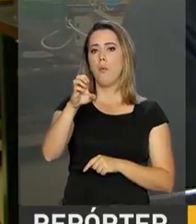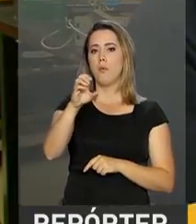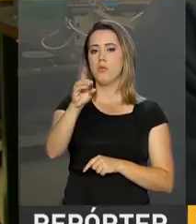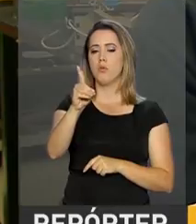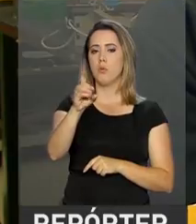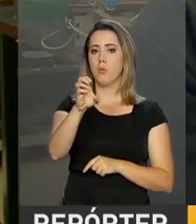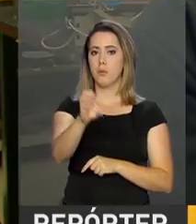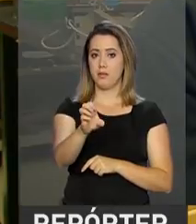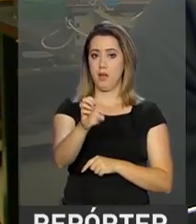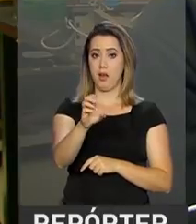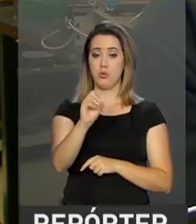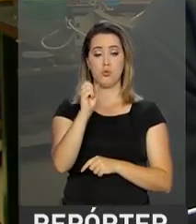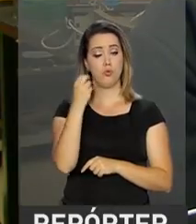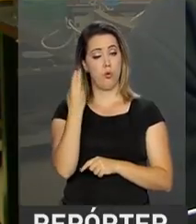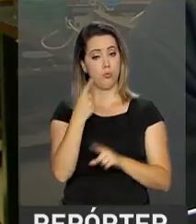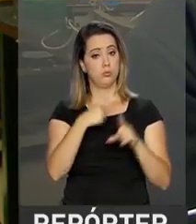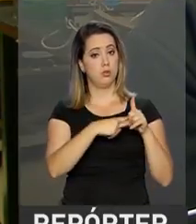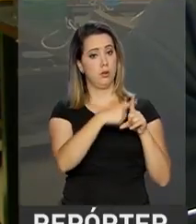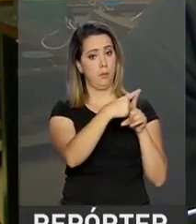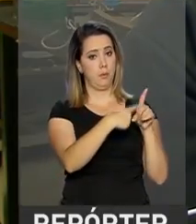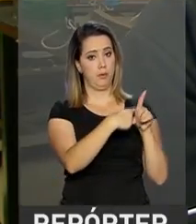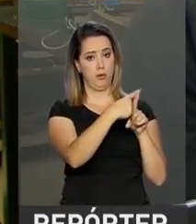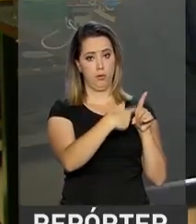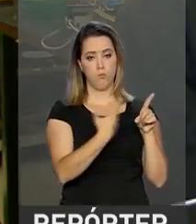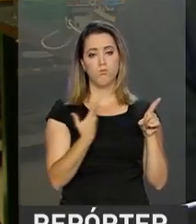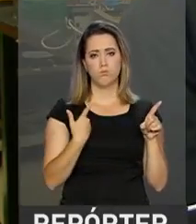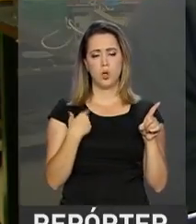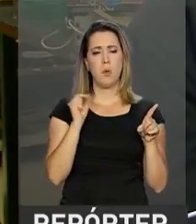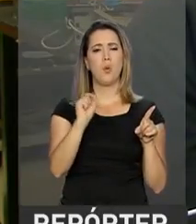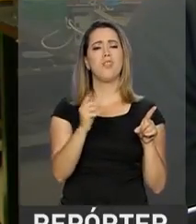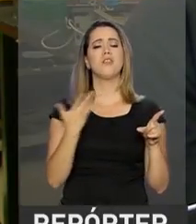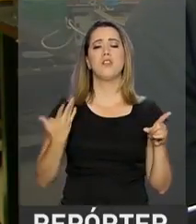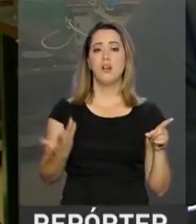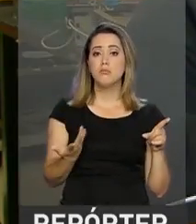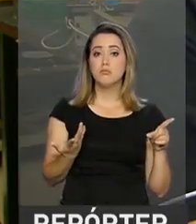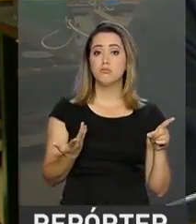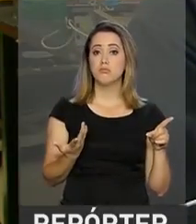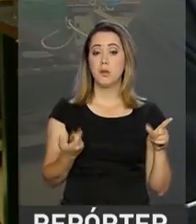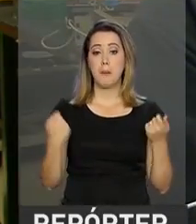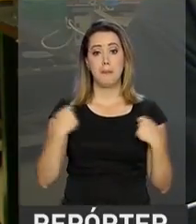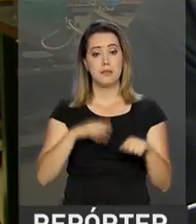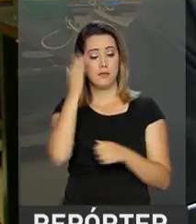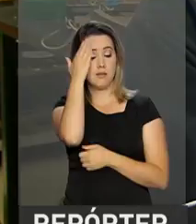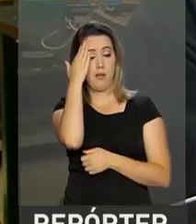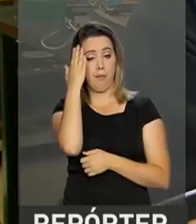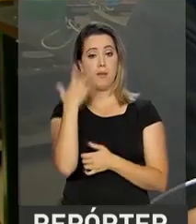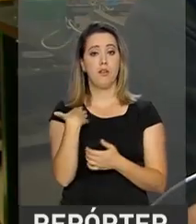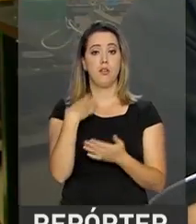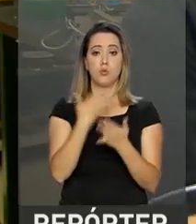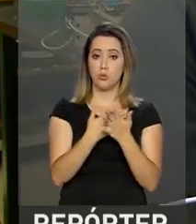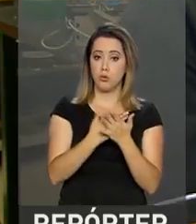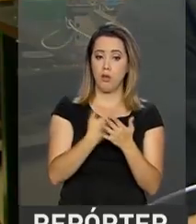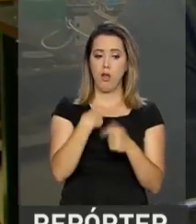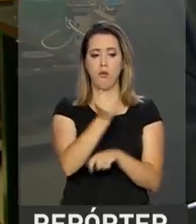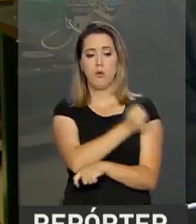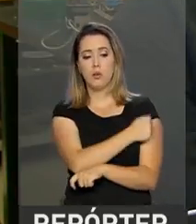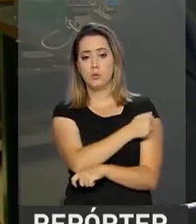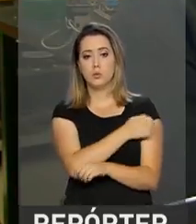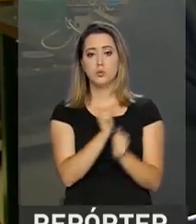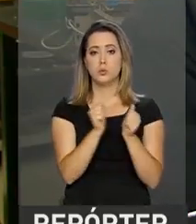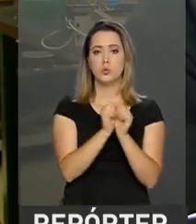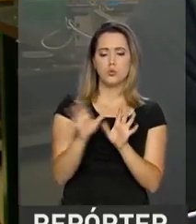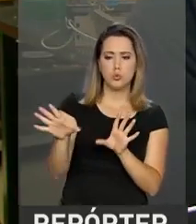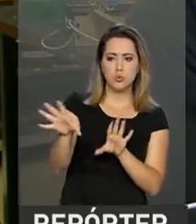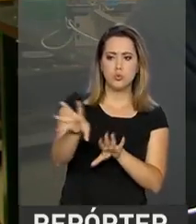temperatura por exemplo que atrasar mostra pra gente mas o que é isso então esses dados quando o aluno participa da